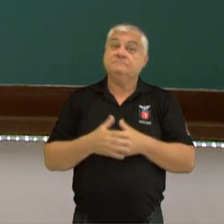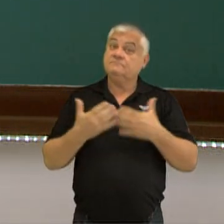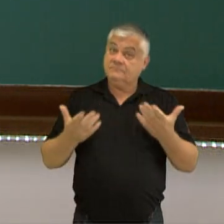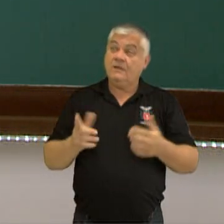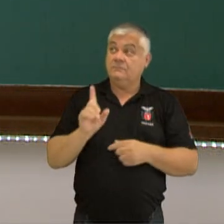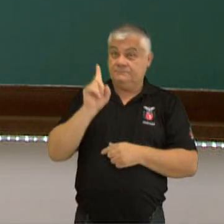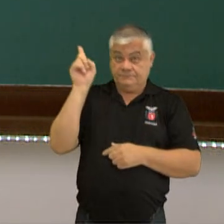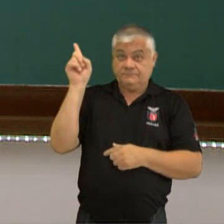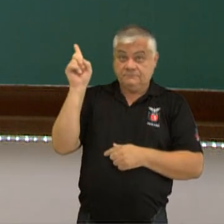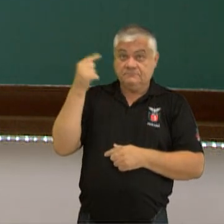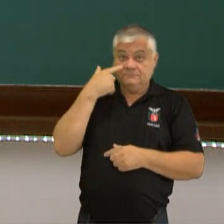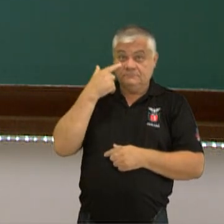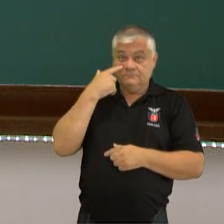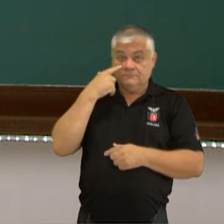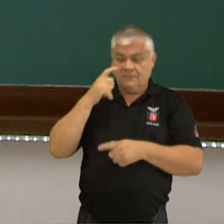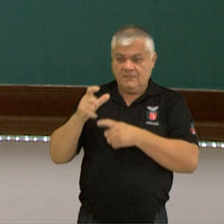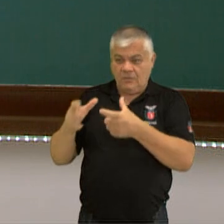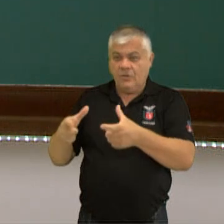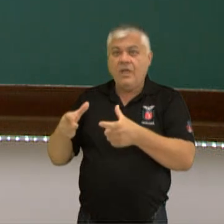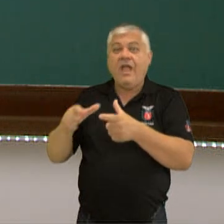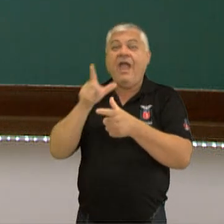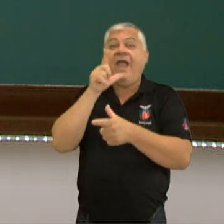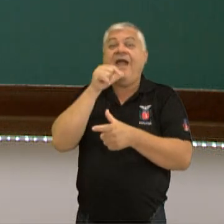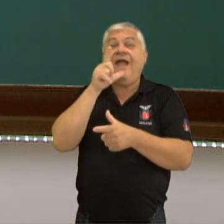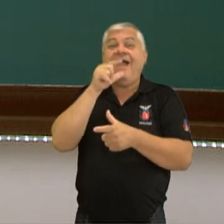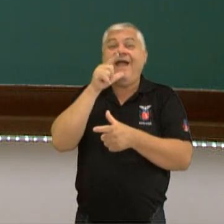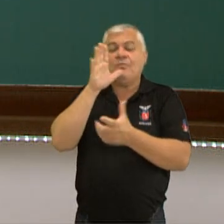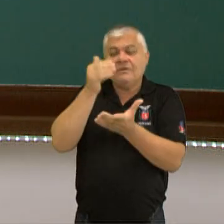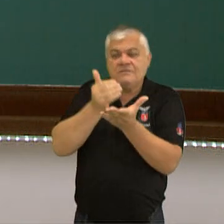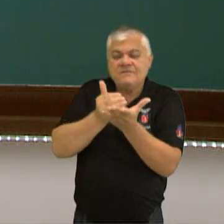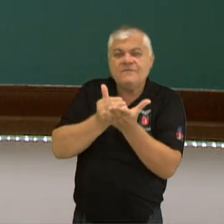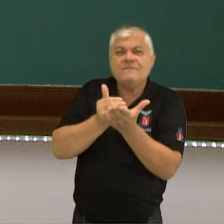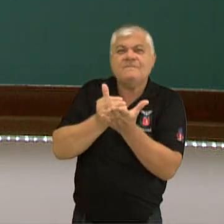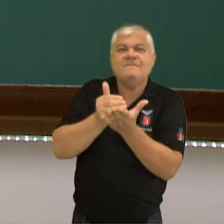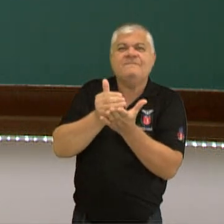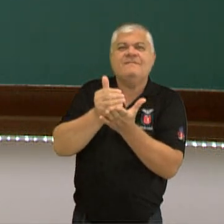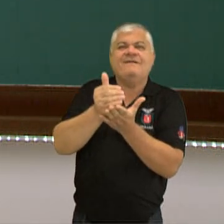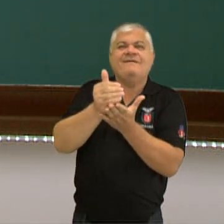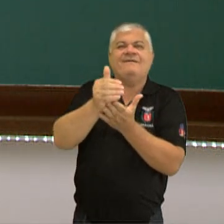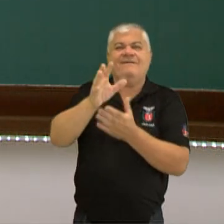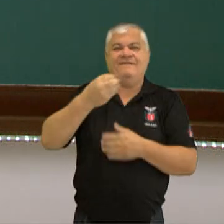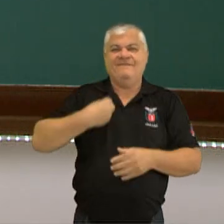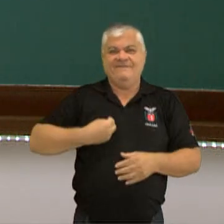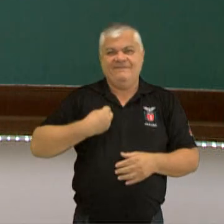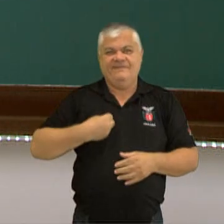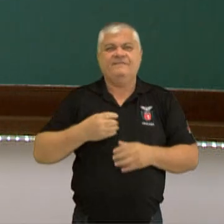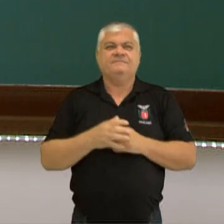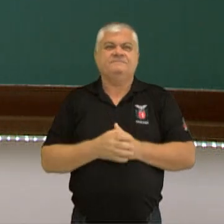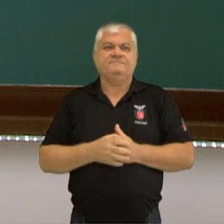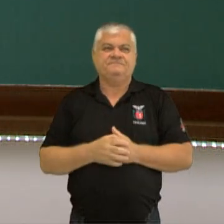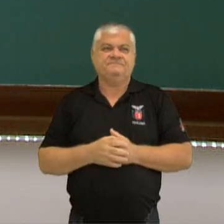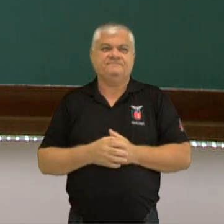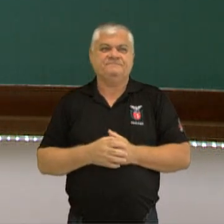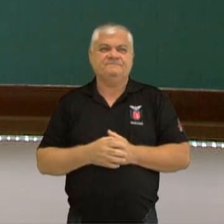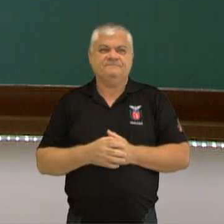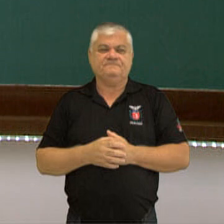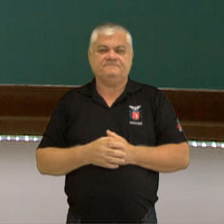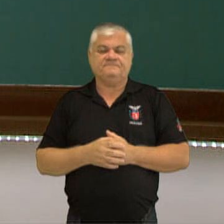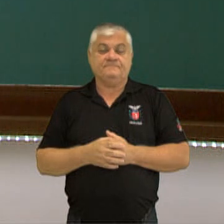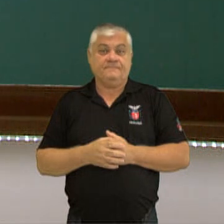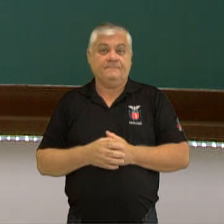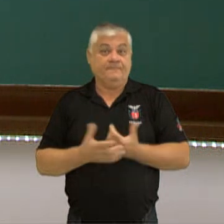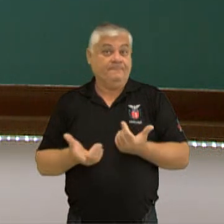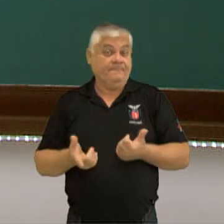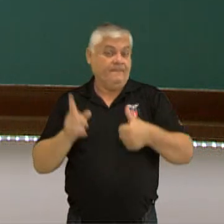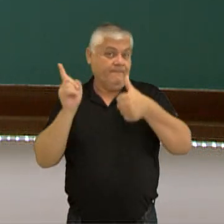essa imagem mostrando o corpo d'água, aonde é o início da vida no nosso planeta. Em um primeiro